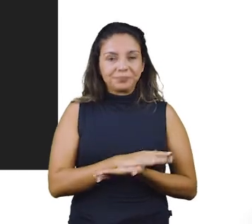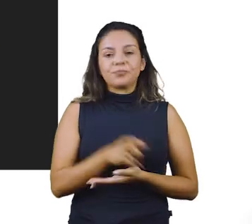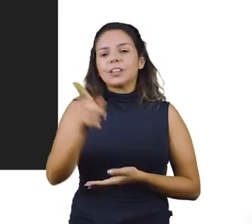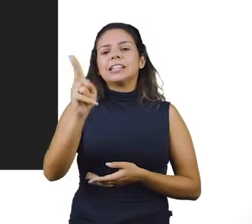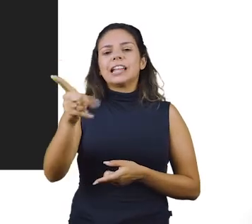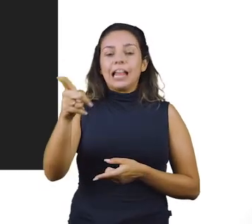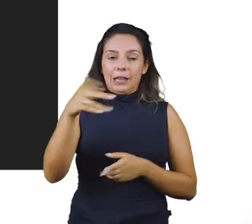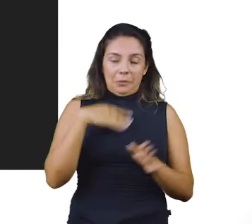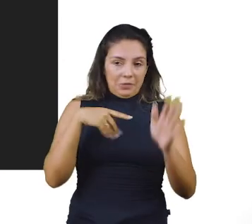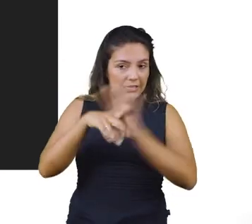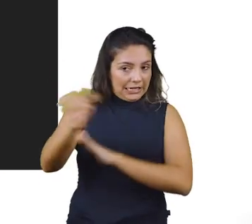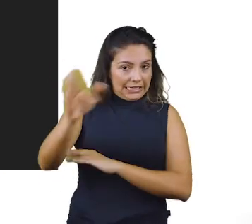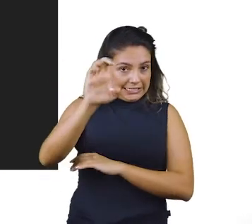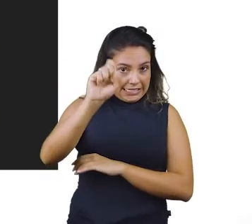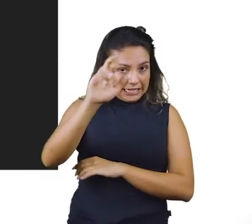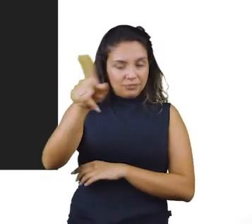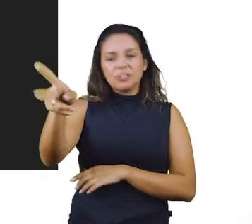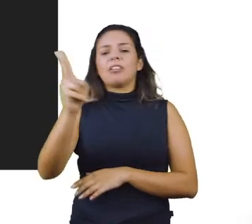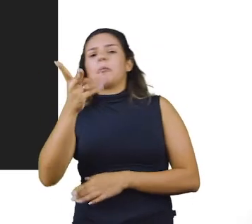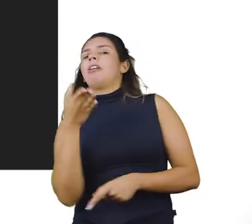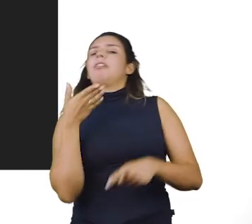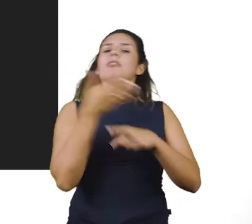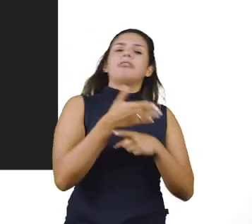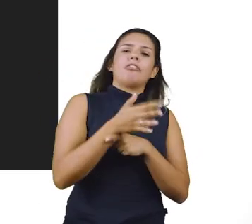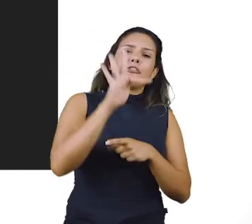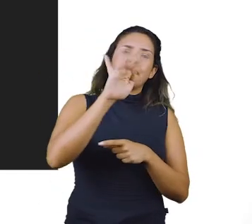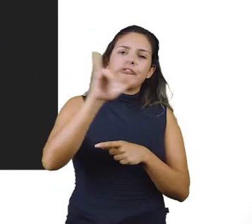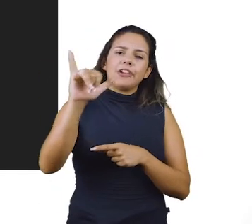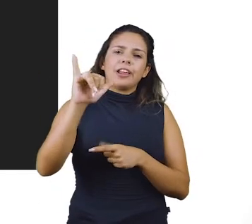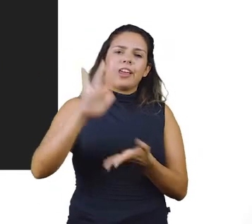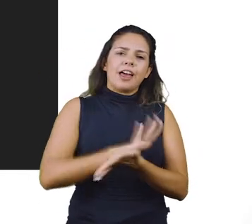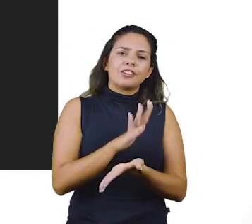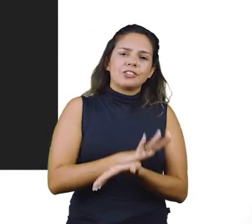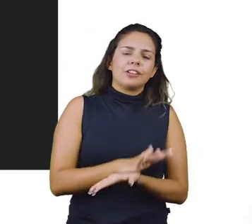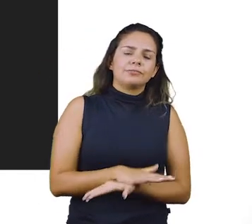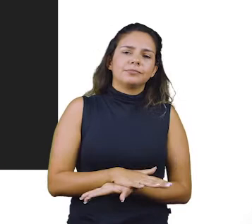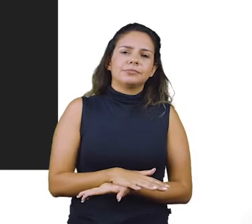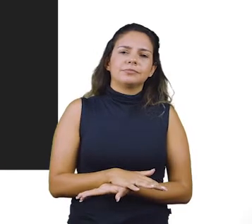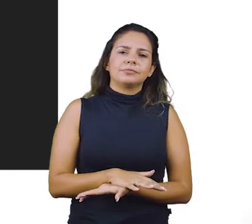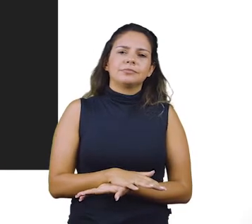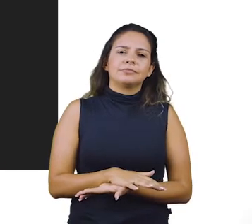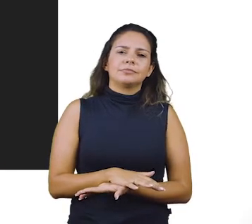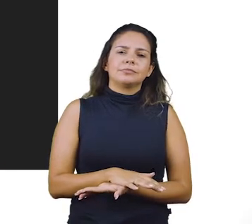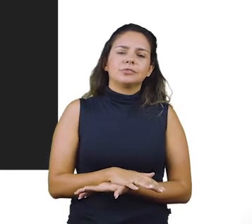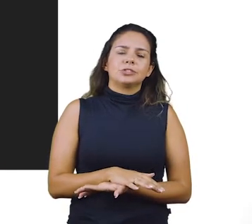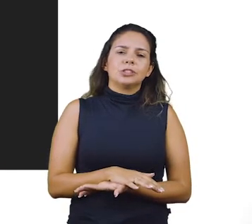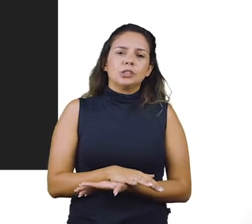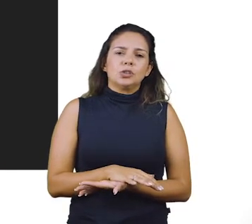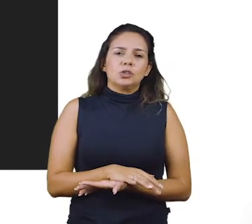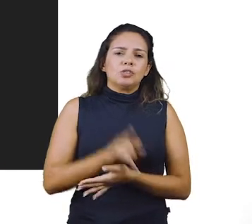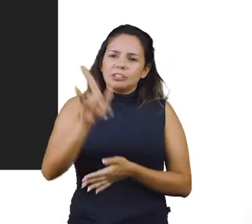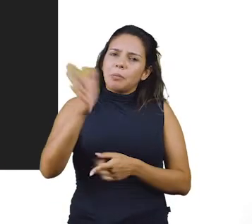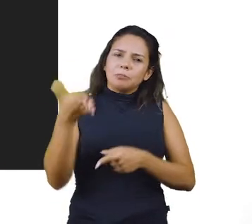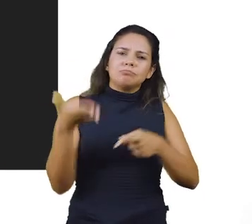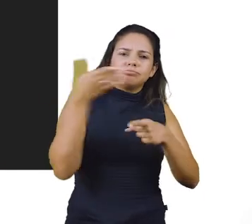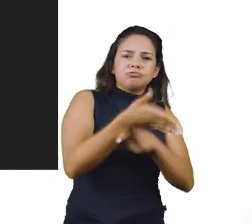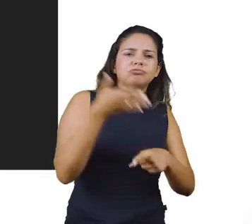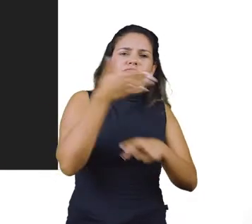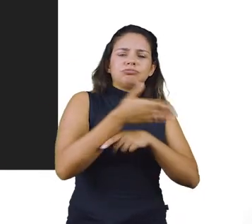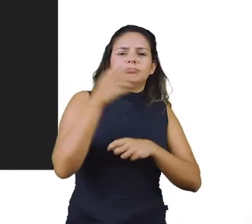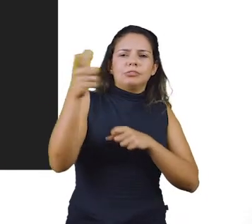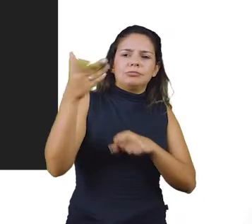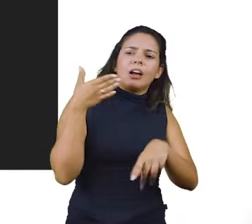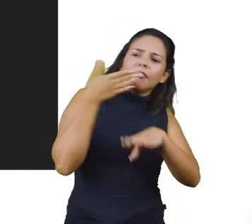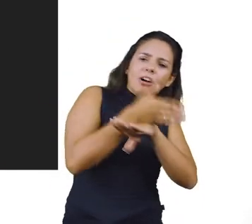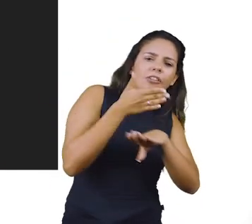como jornalista, cobrindo evento. Qual a sua expectativa para eventos deste ano? É um momento sempre muito